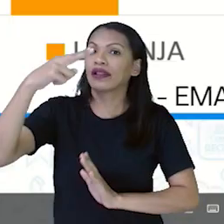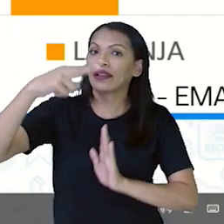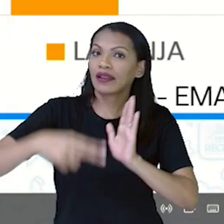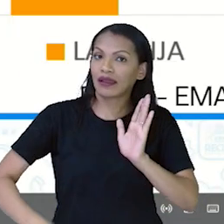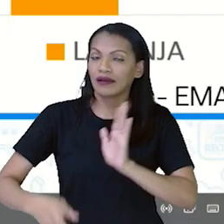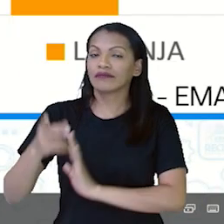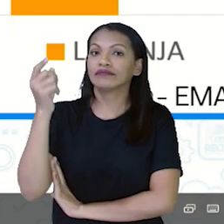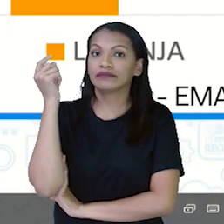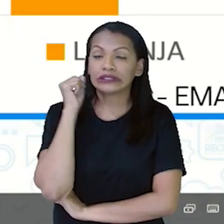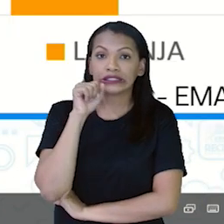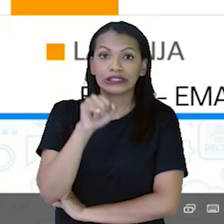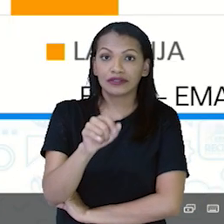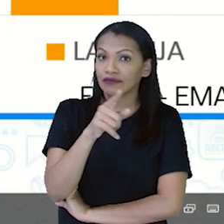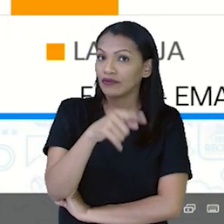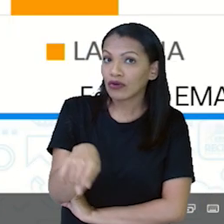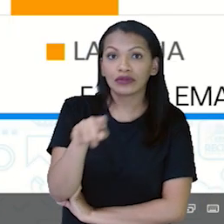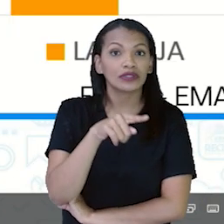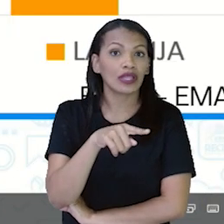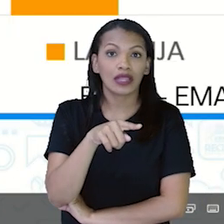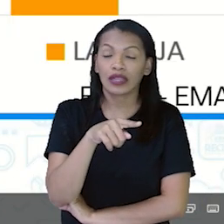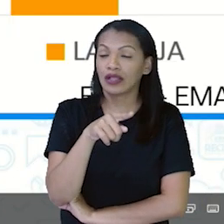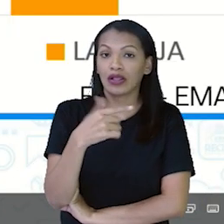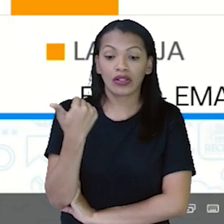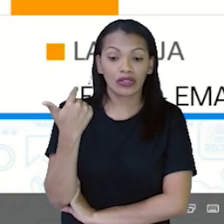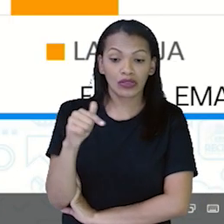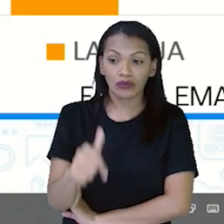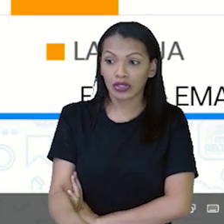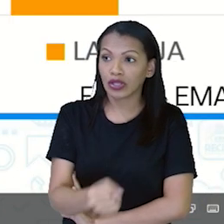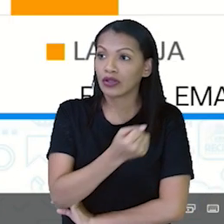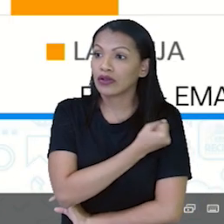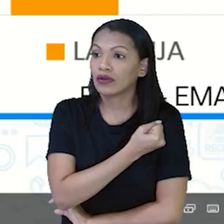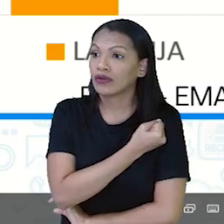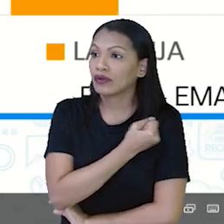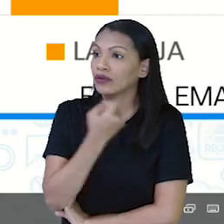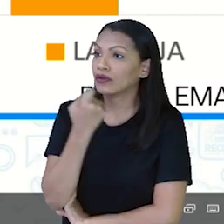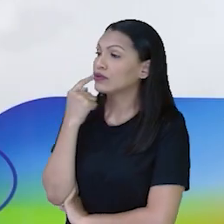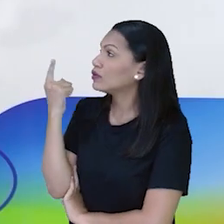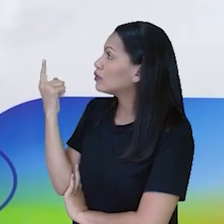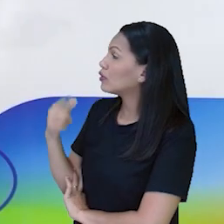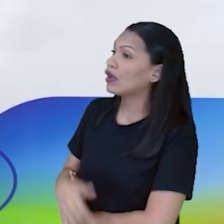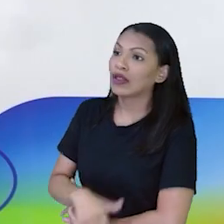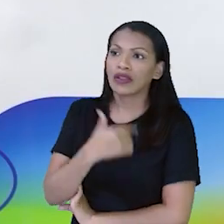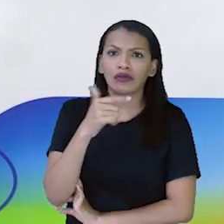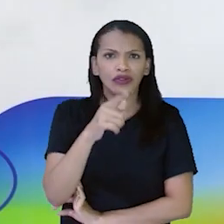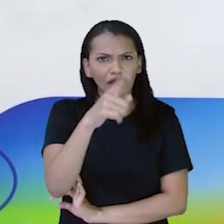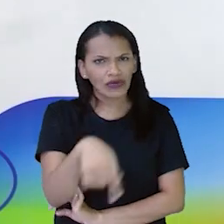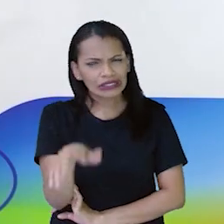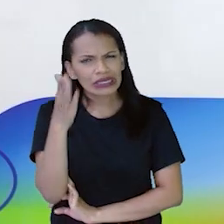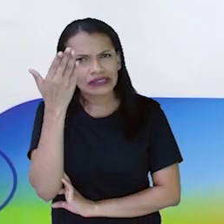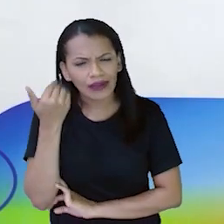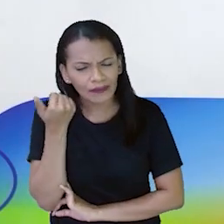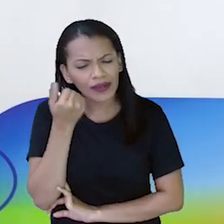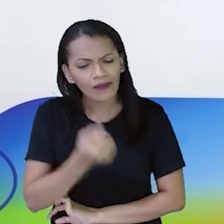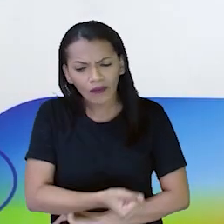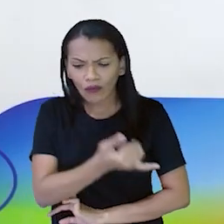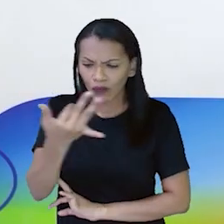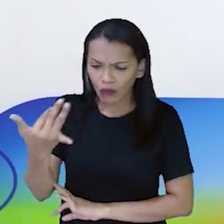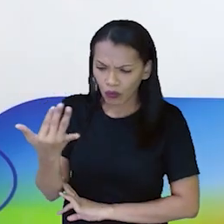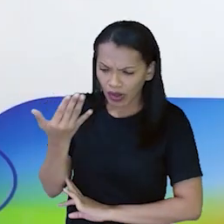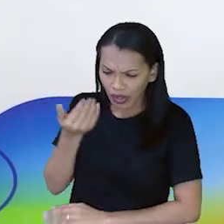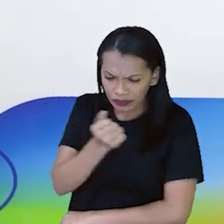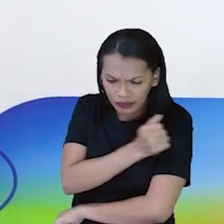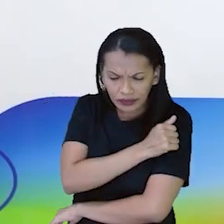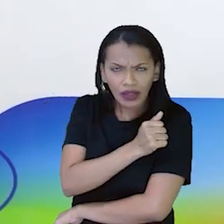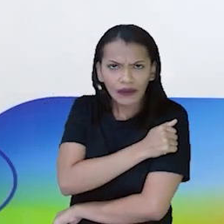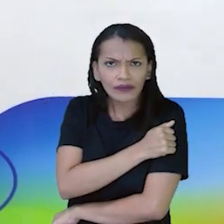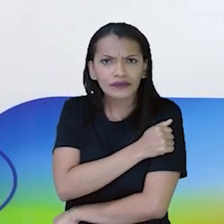aqui. Se vocês não tiverem esses números, se não existisse aqui esses números, vocês iriam saber quantos estudantes